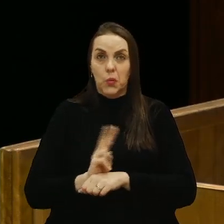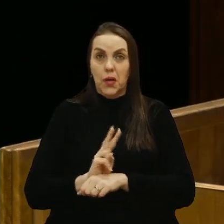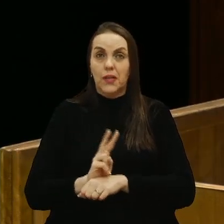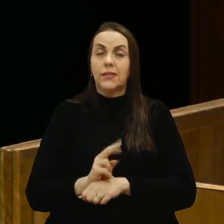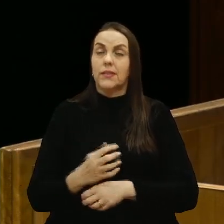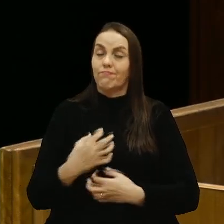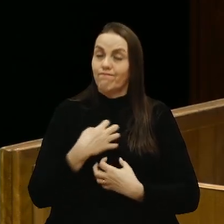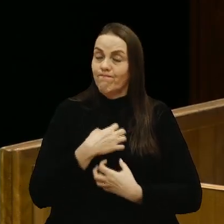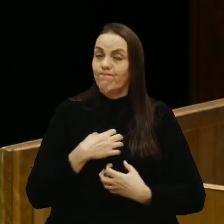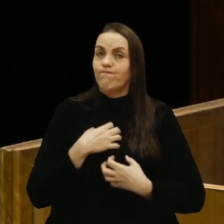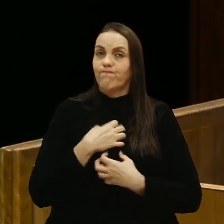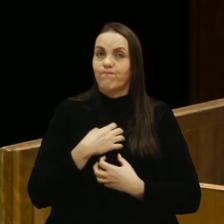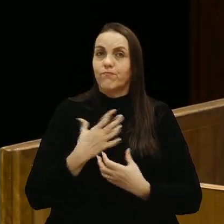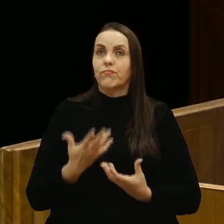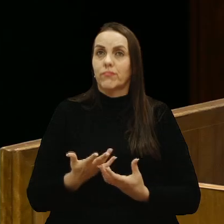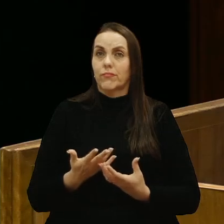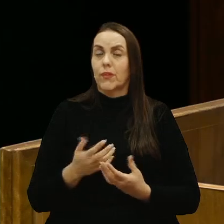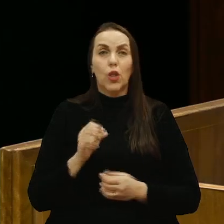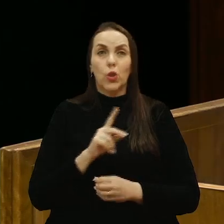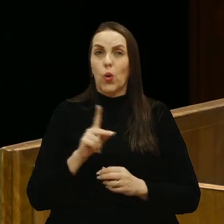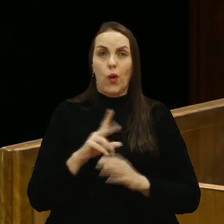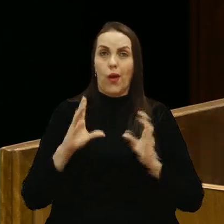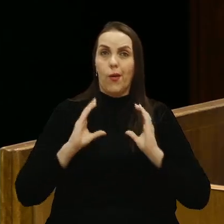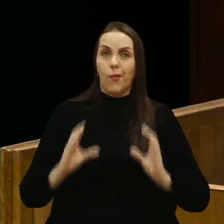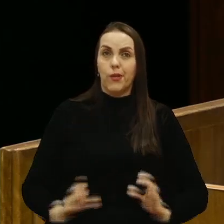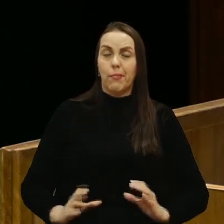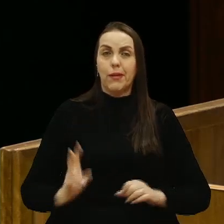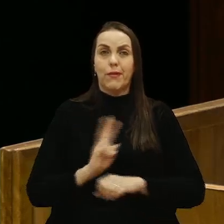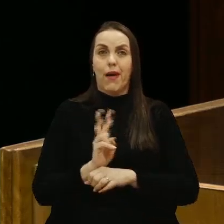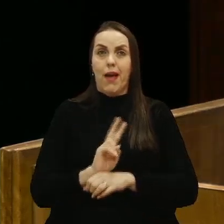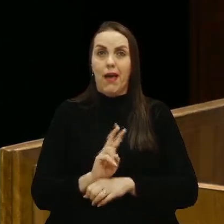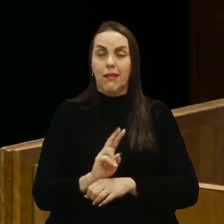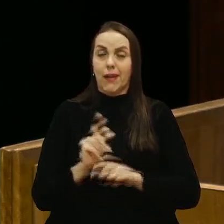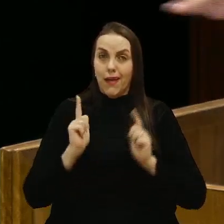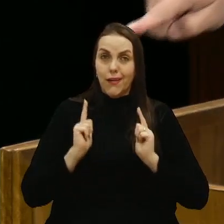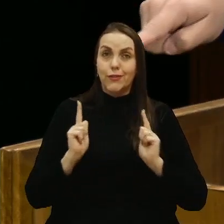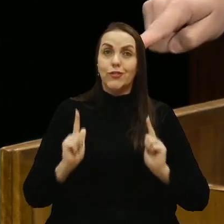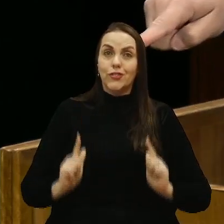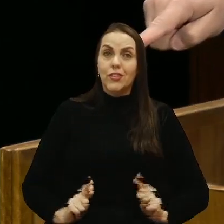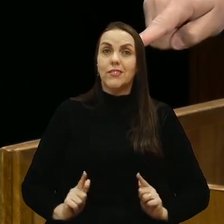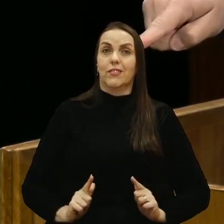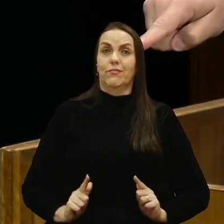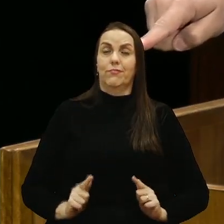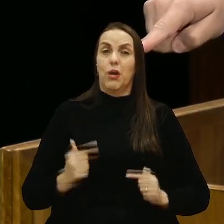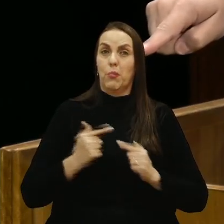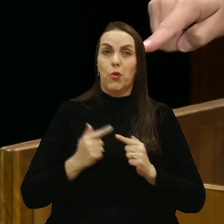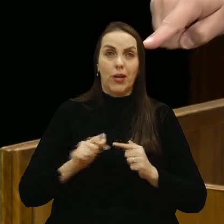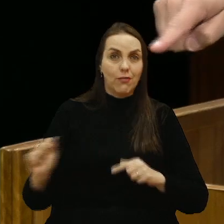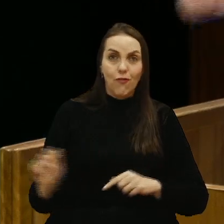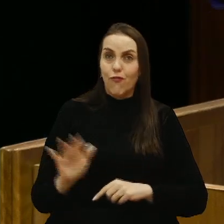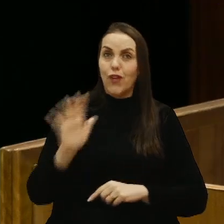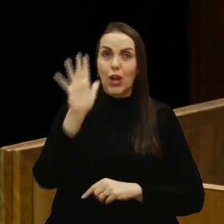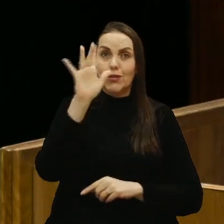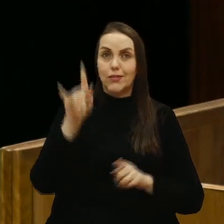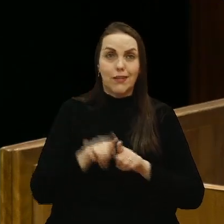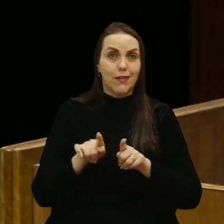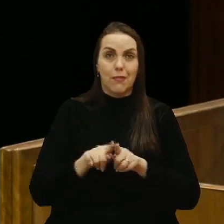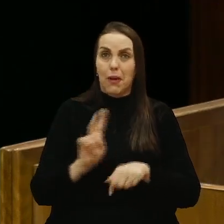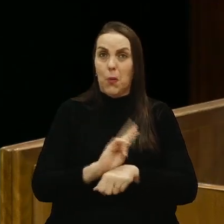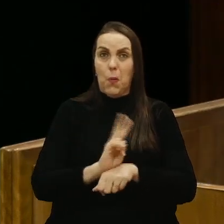chateou. E o problema não é a postura dos guardas, e sim da gestão, que inclusive não valoriza os guardas.